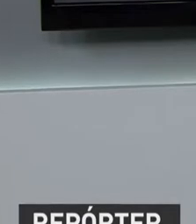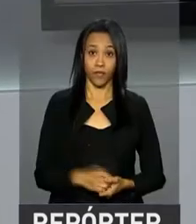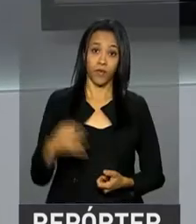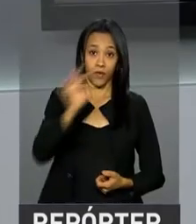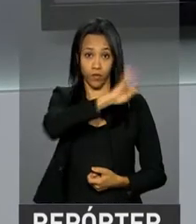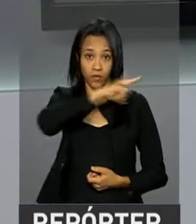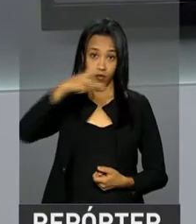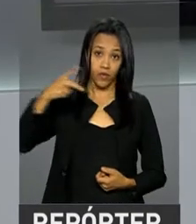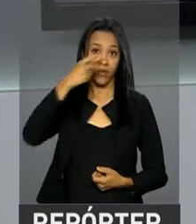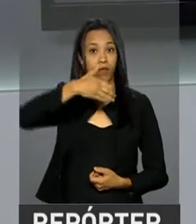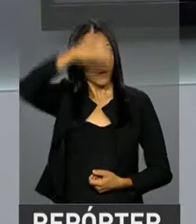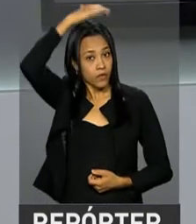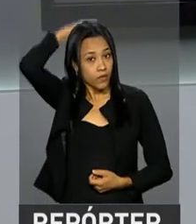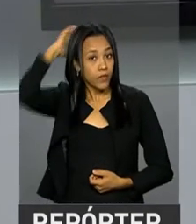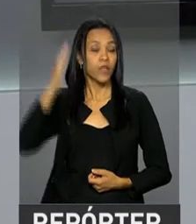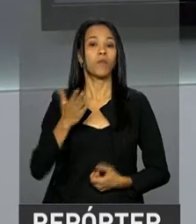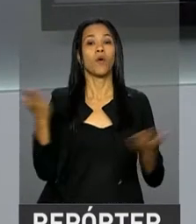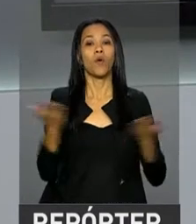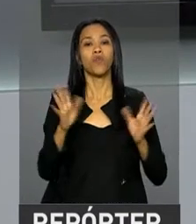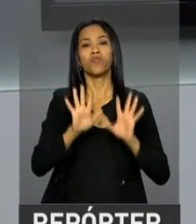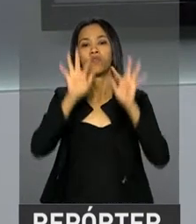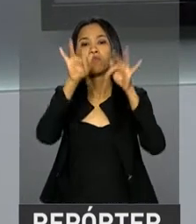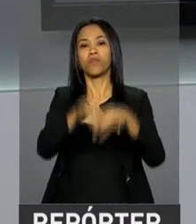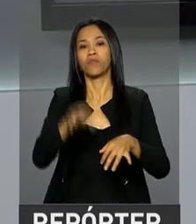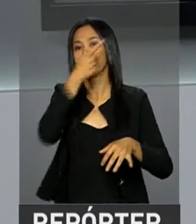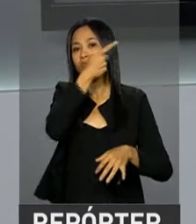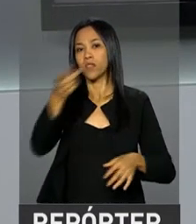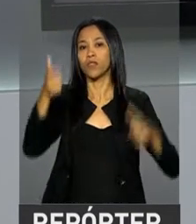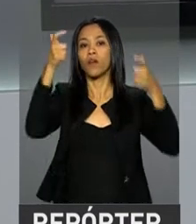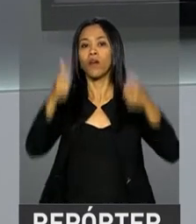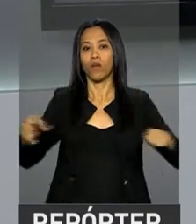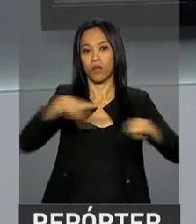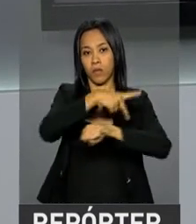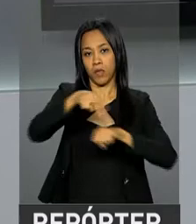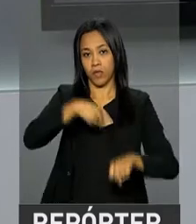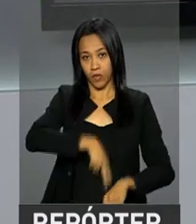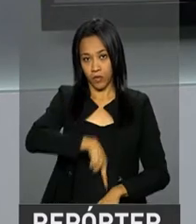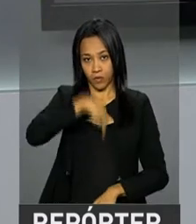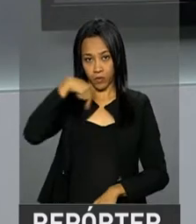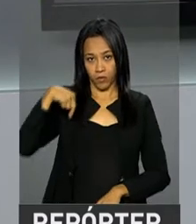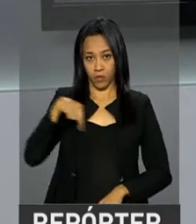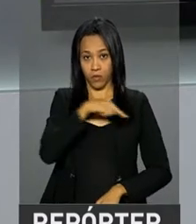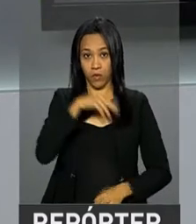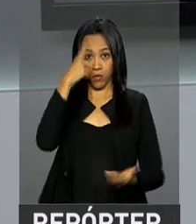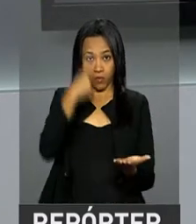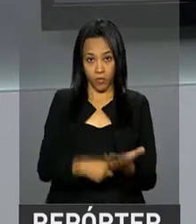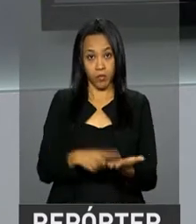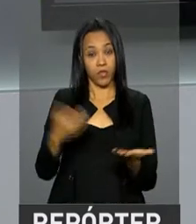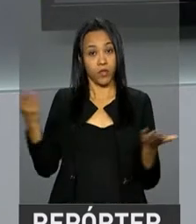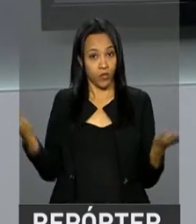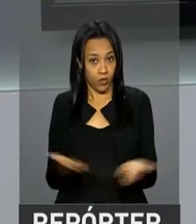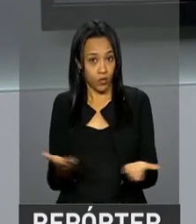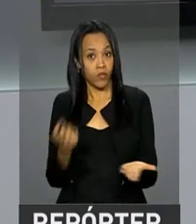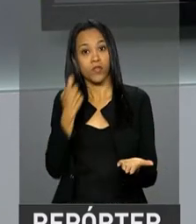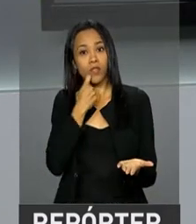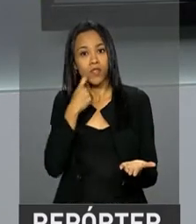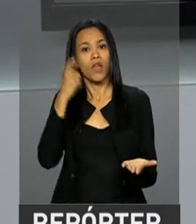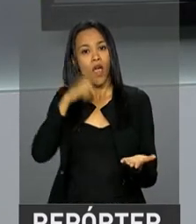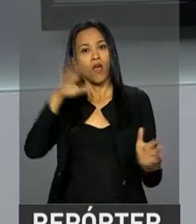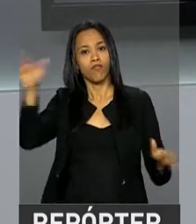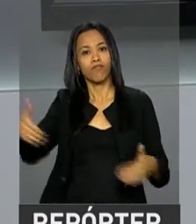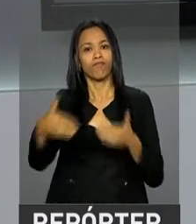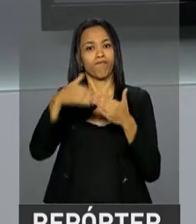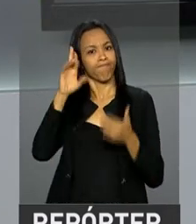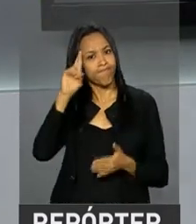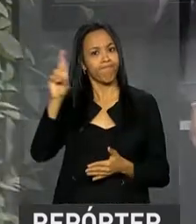O presidente Michel Temer encerra hoje a visita à Noruega. A agenda desta sexta-feira está voltada às autoridades